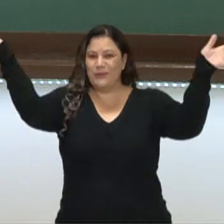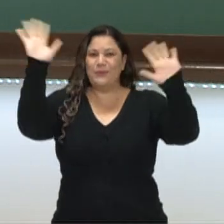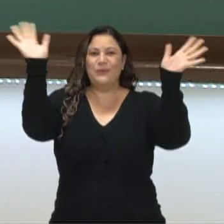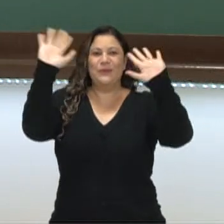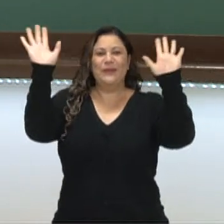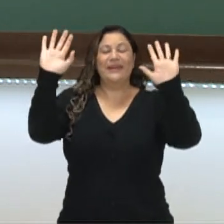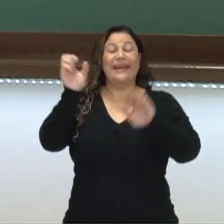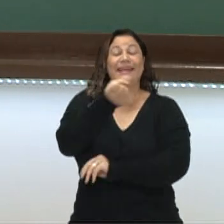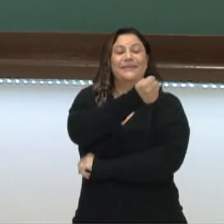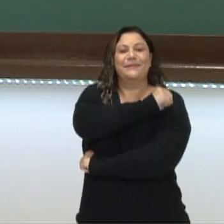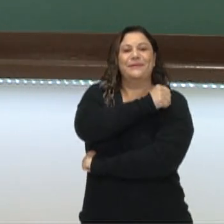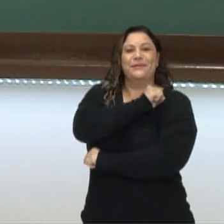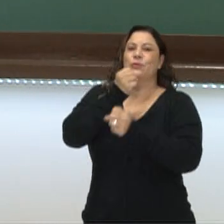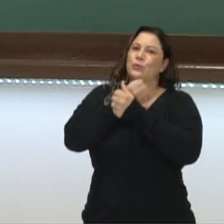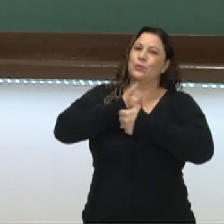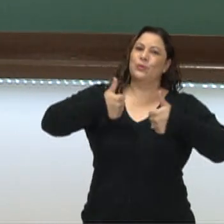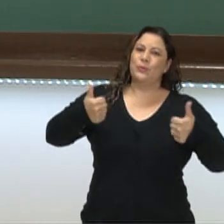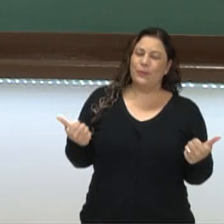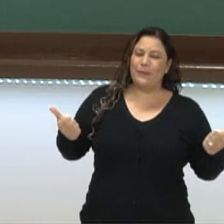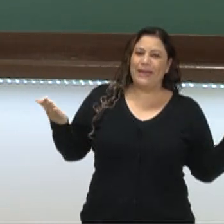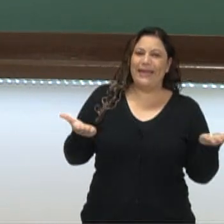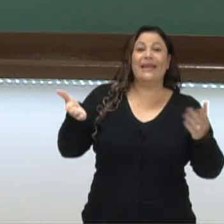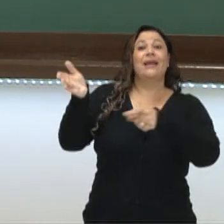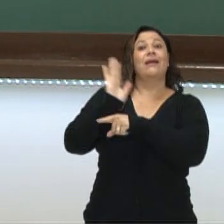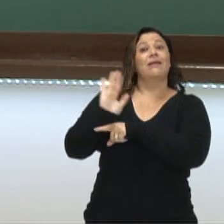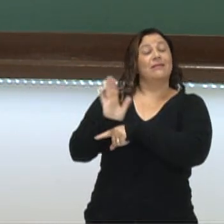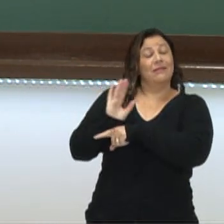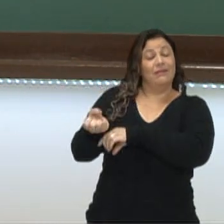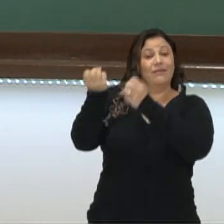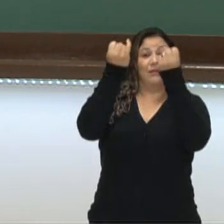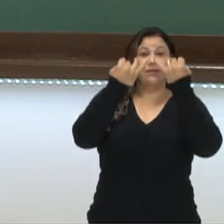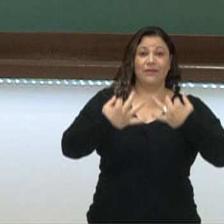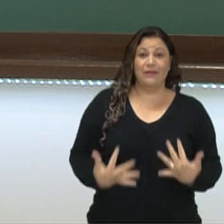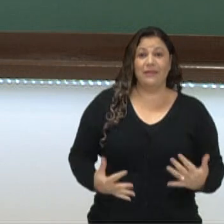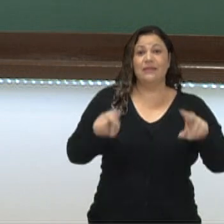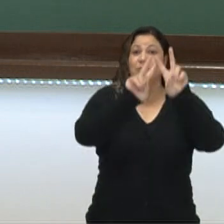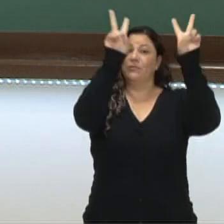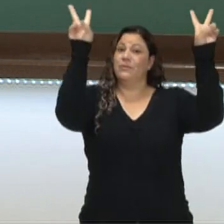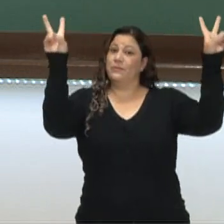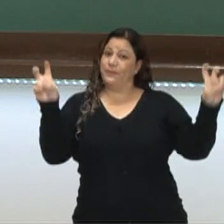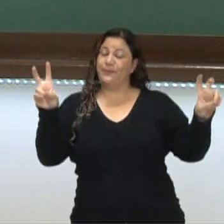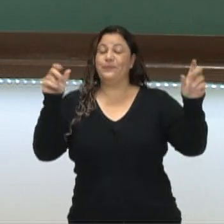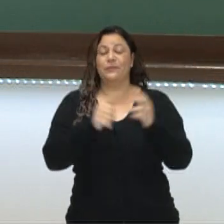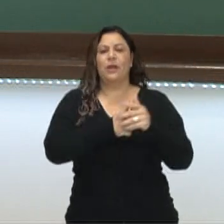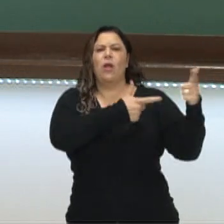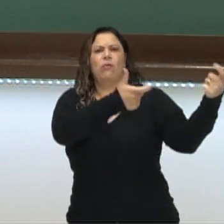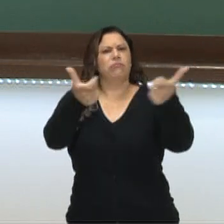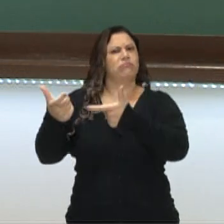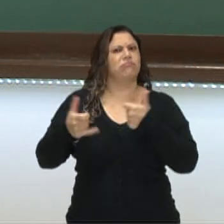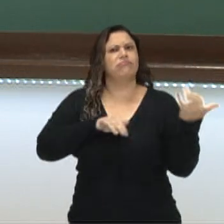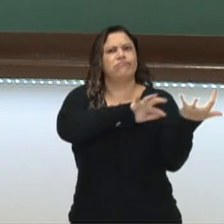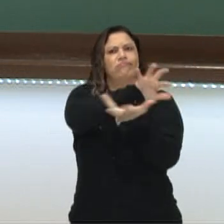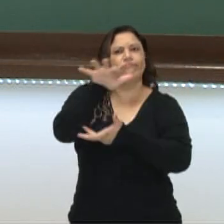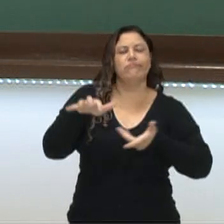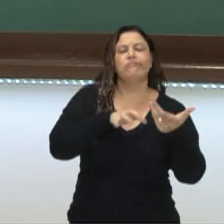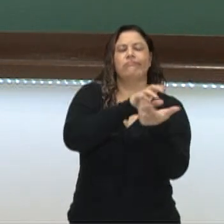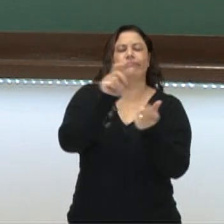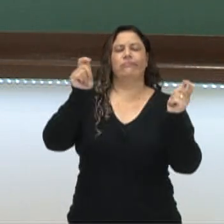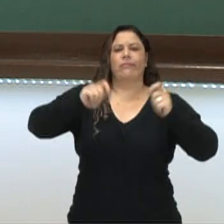Olá, pessoal do 8º ano, tudo bem? Nesse vídeo nós vamos falar sobre conflitos e tensões no